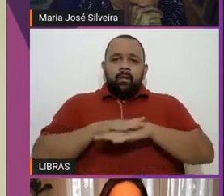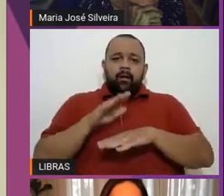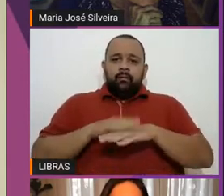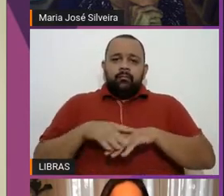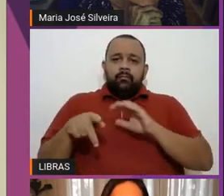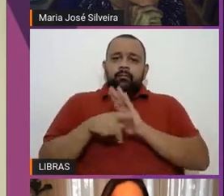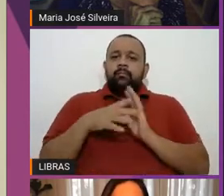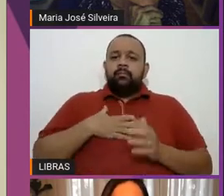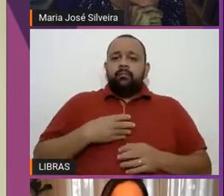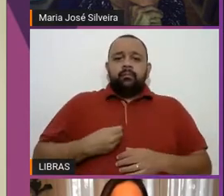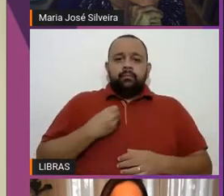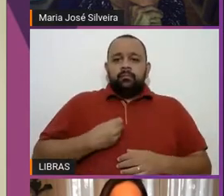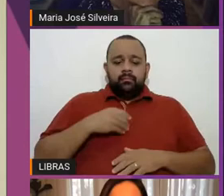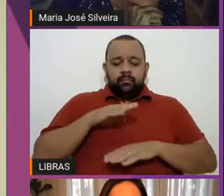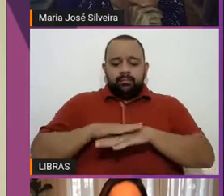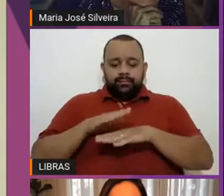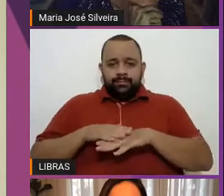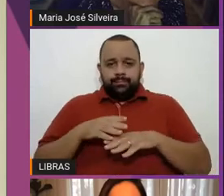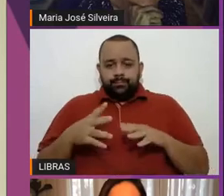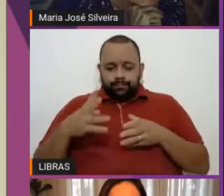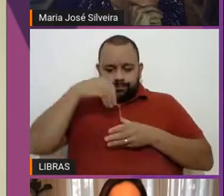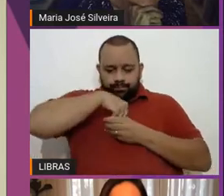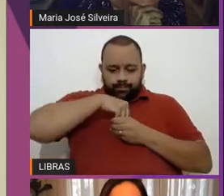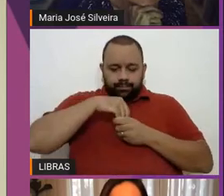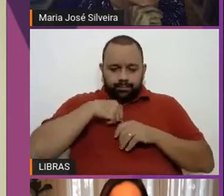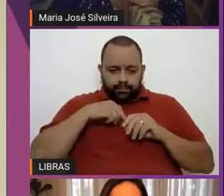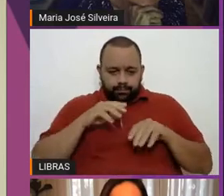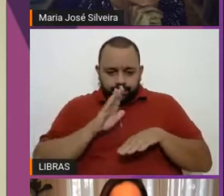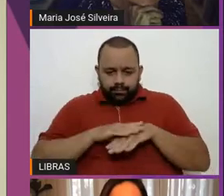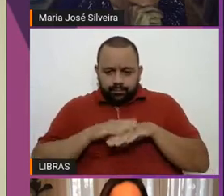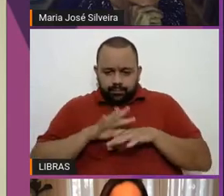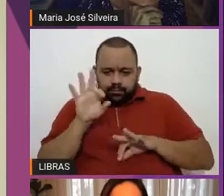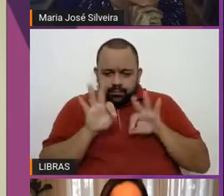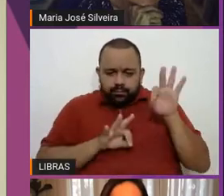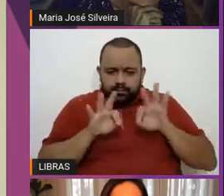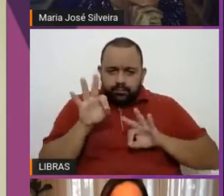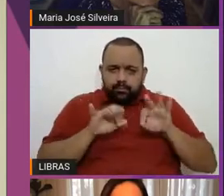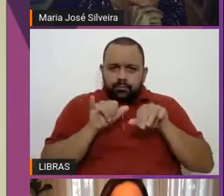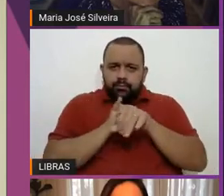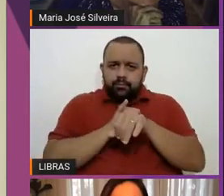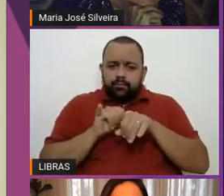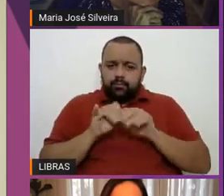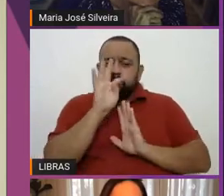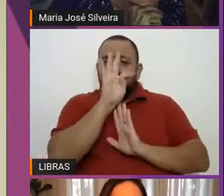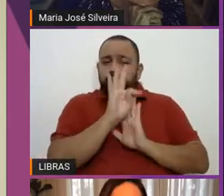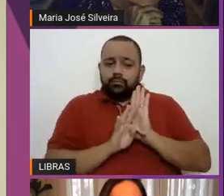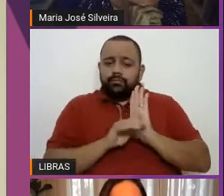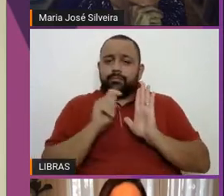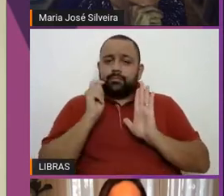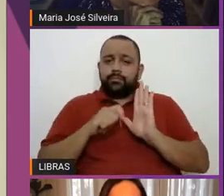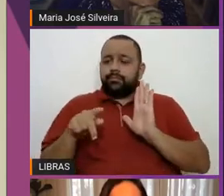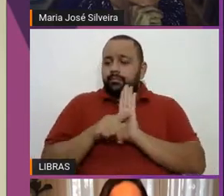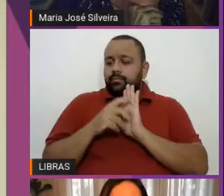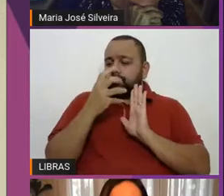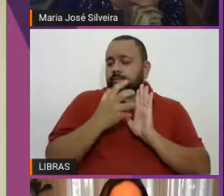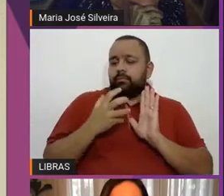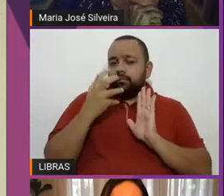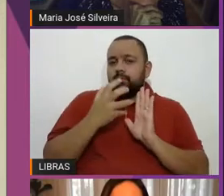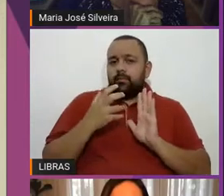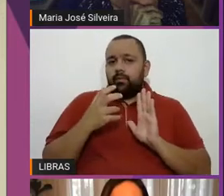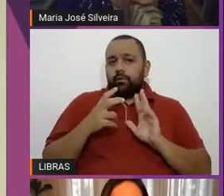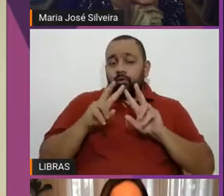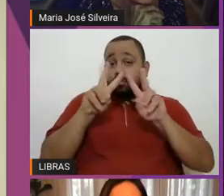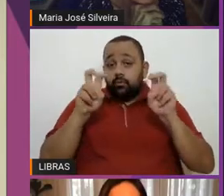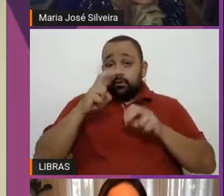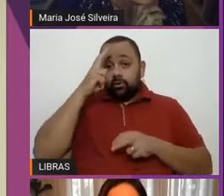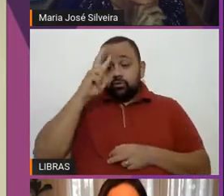propus na verdade depois eu passei a invocar essa imagem daqui de mim para conseguir escrever um texto que fosse esse canto né esse movimento de